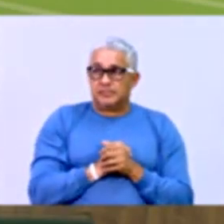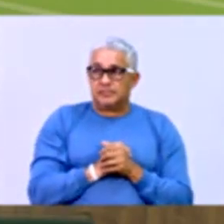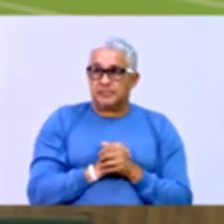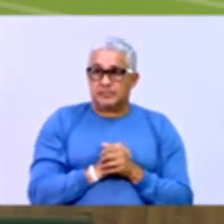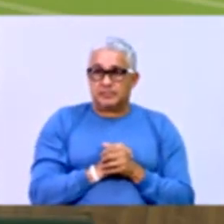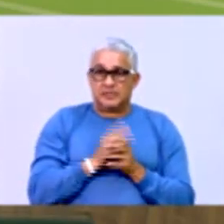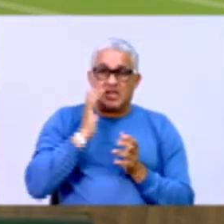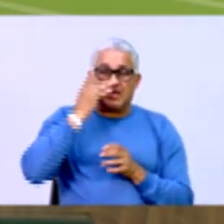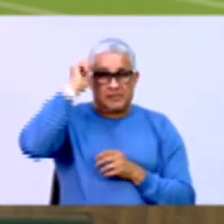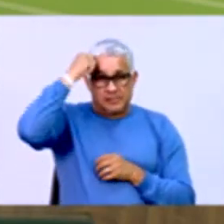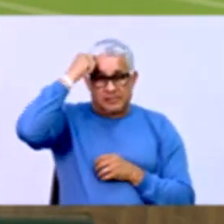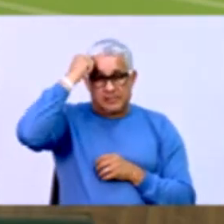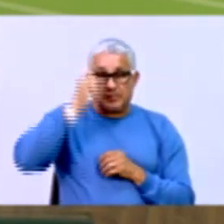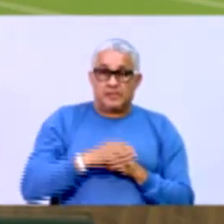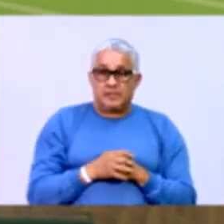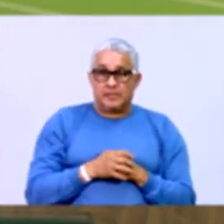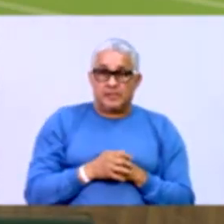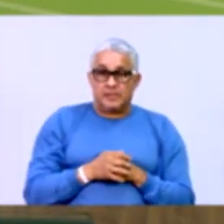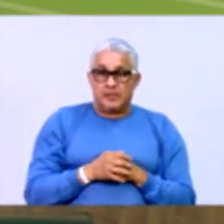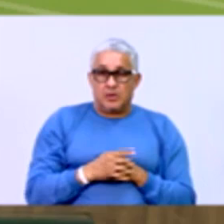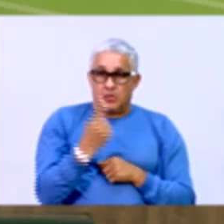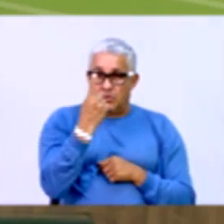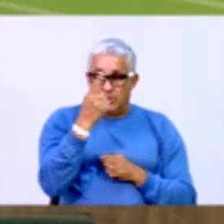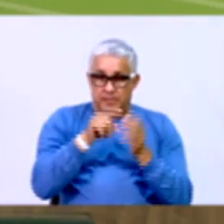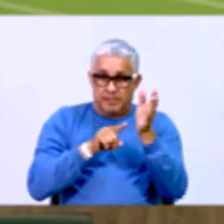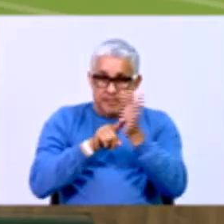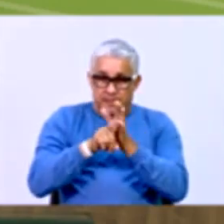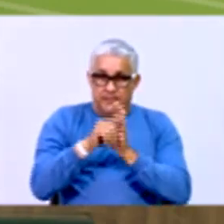Ouro Preto do Oeste, questão 1.